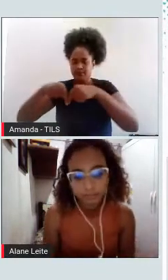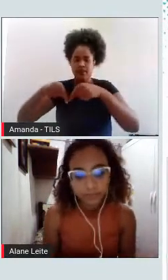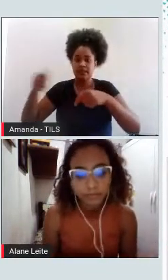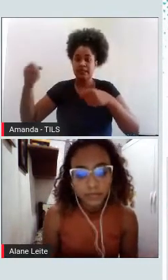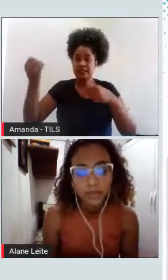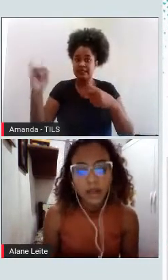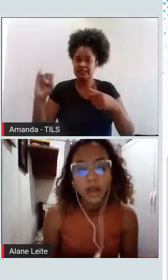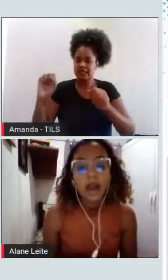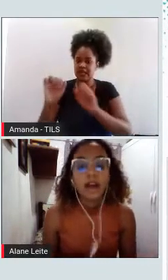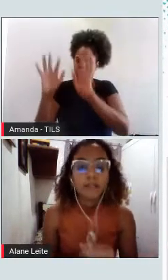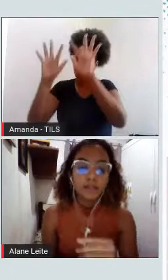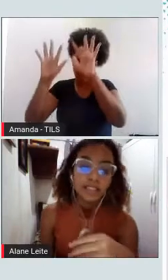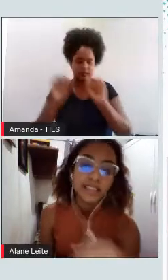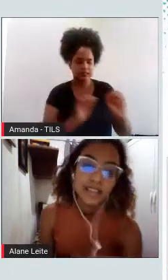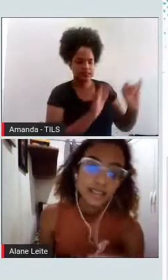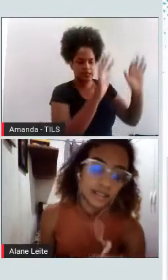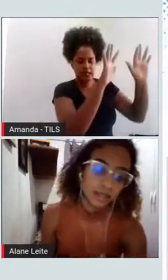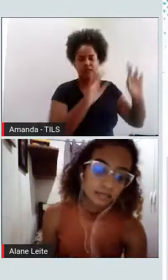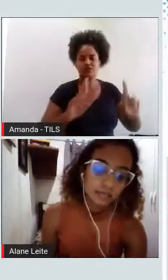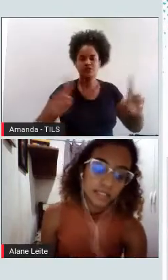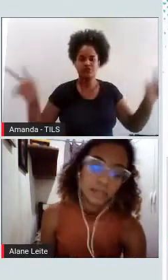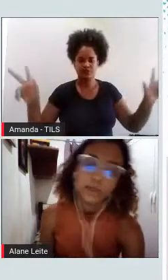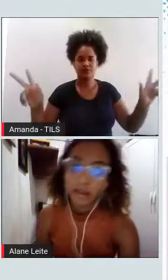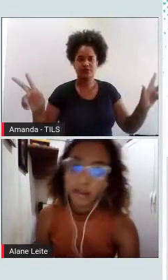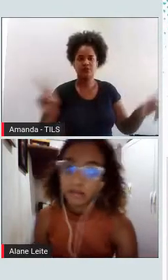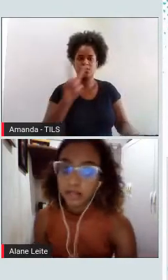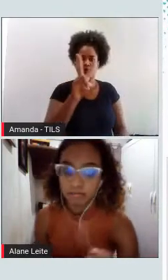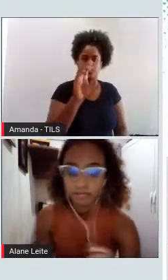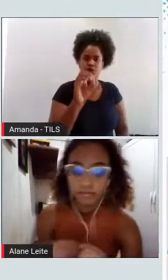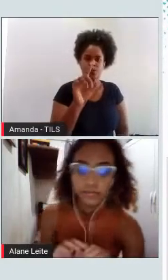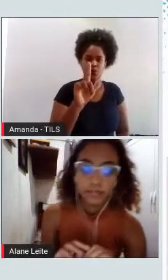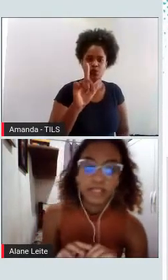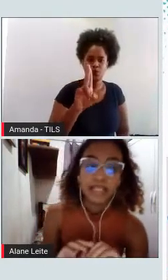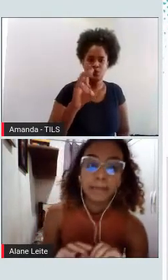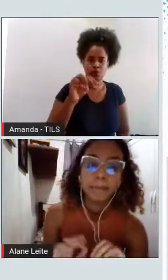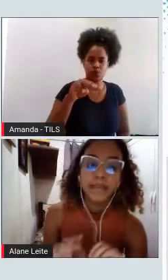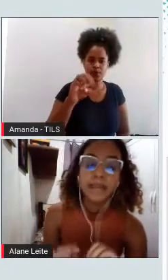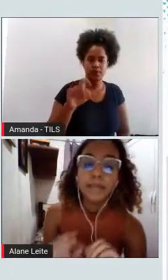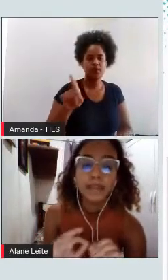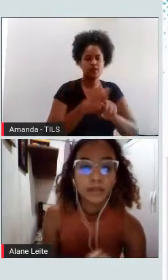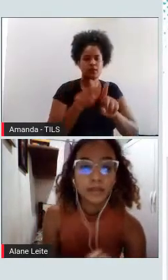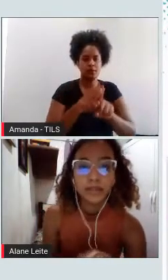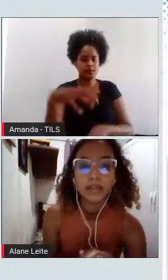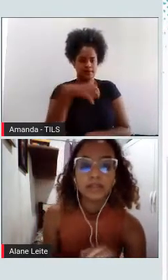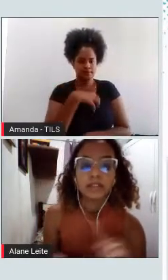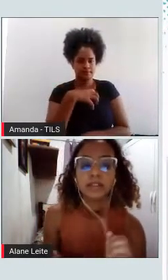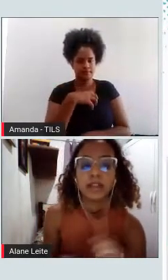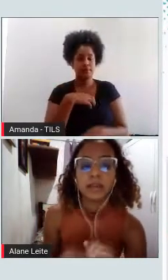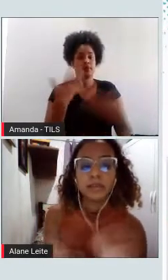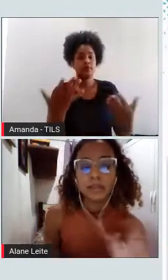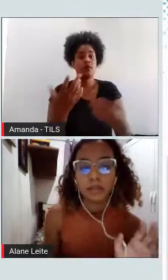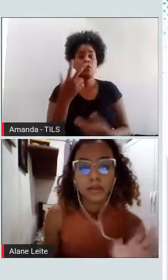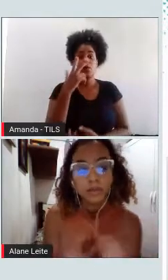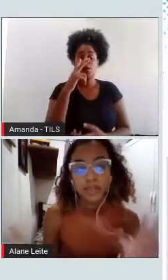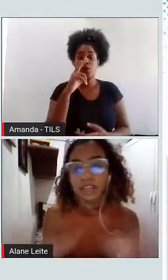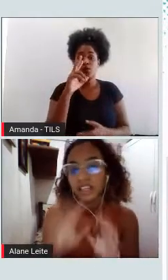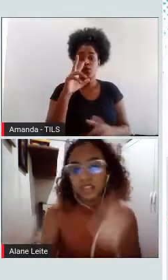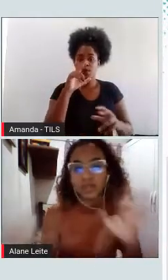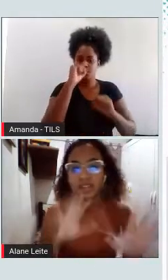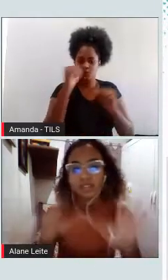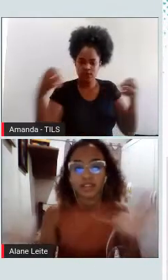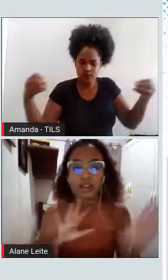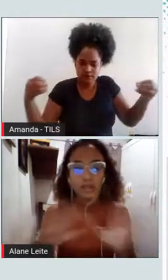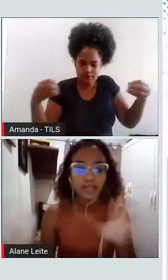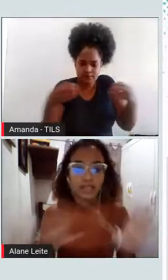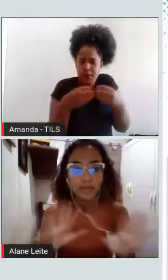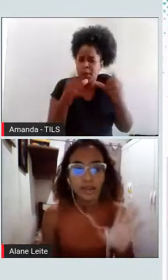variado. A força de atração das moléculas vai ser bem menor do que a força de repulsão, porque aí elas